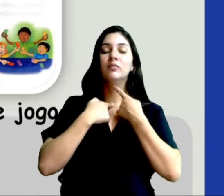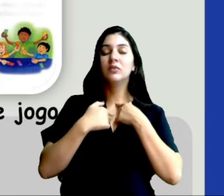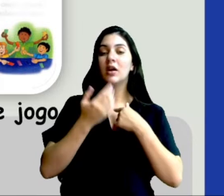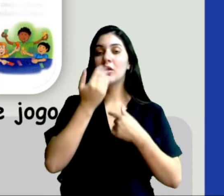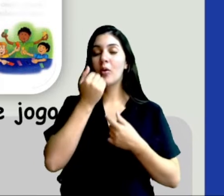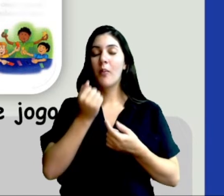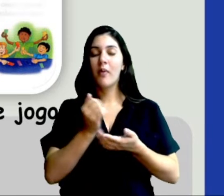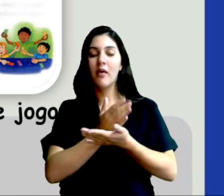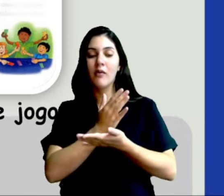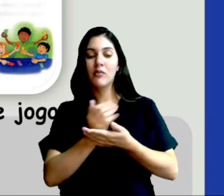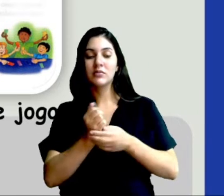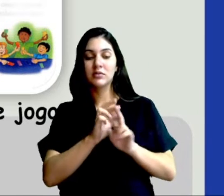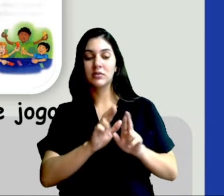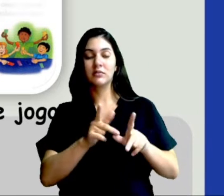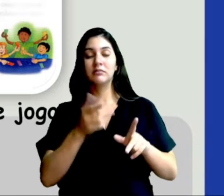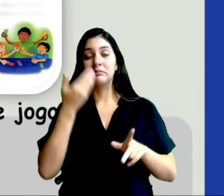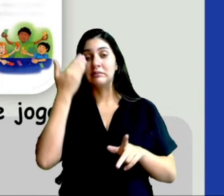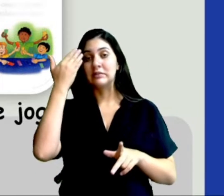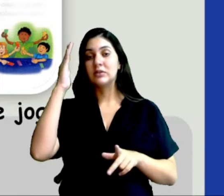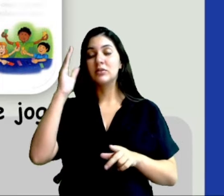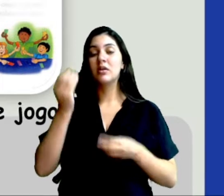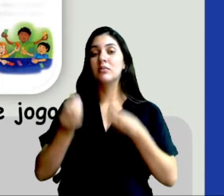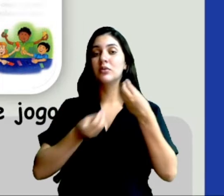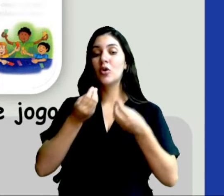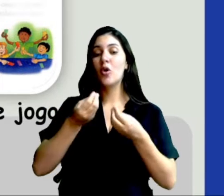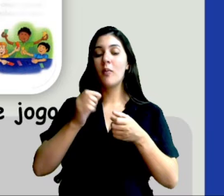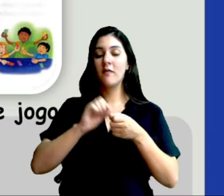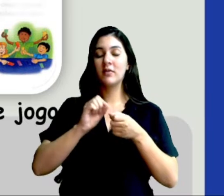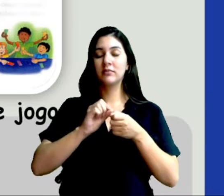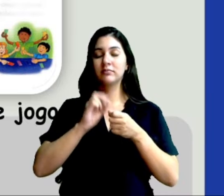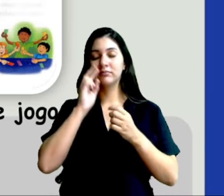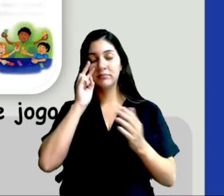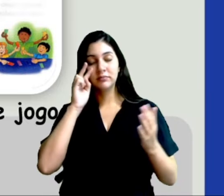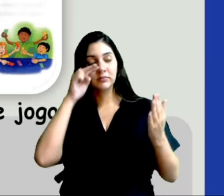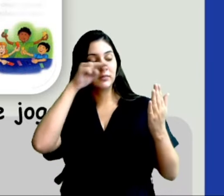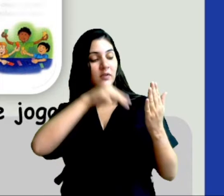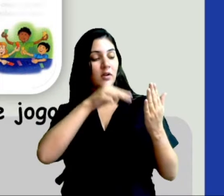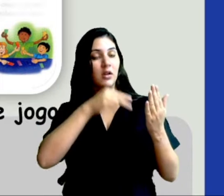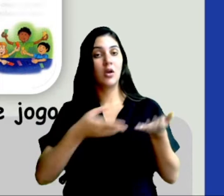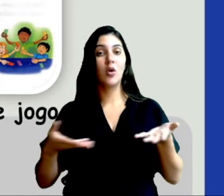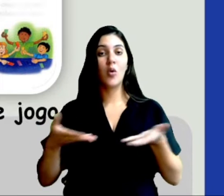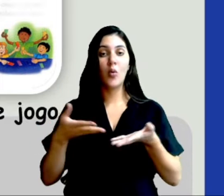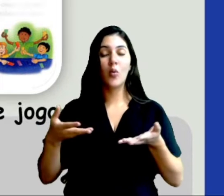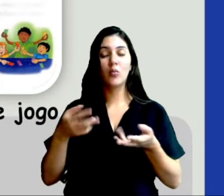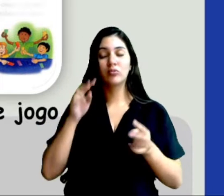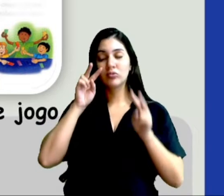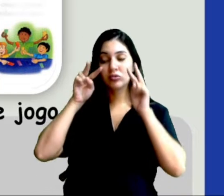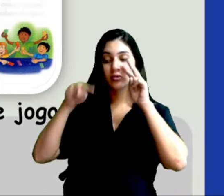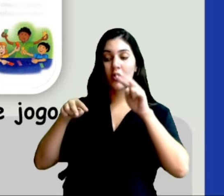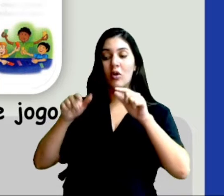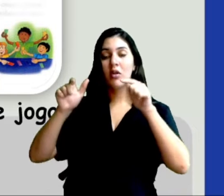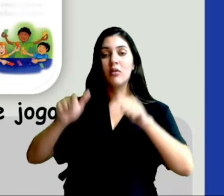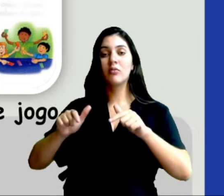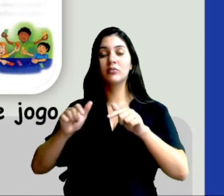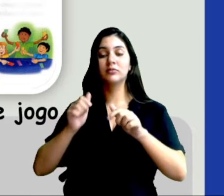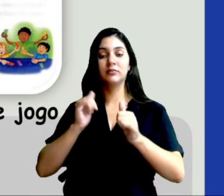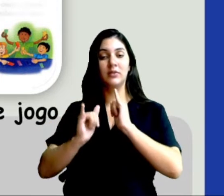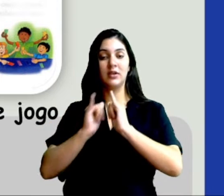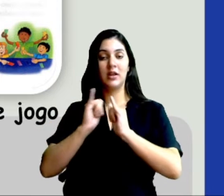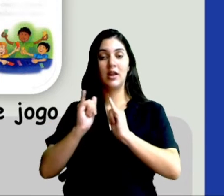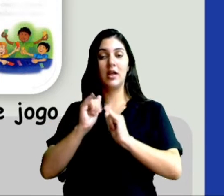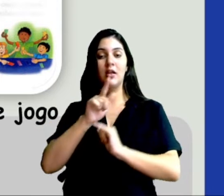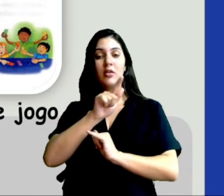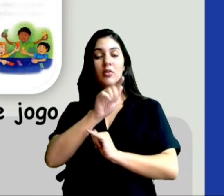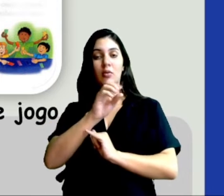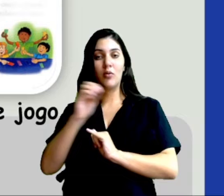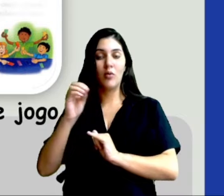diferente, você não sabe como faz e vai olhar. Hoje em dia, acredito que a gente olha muito na internet, Coloca lá no Google